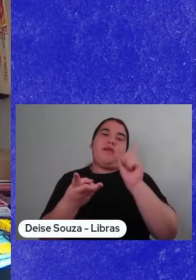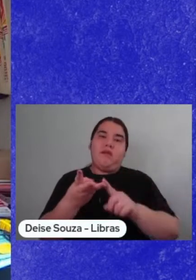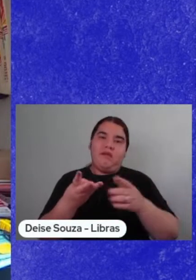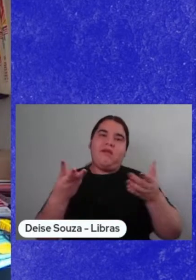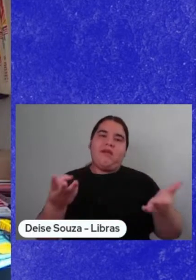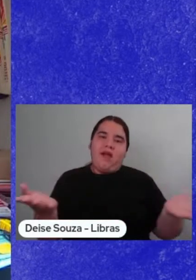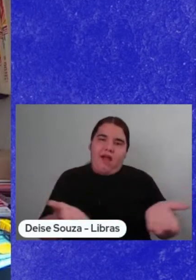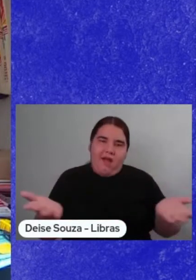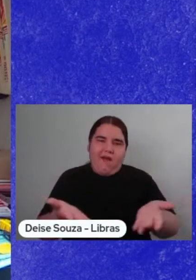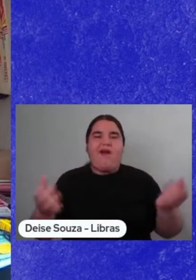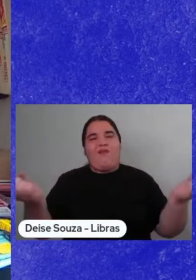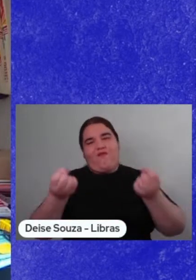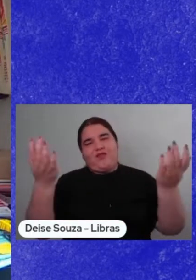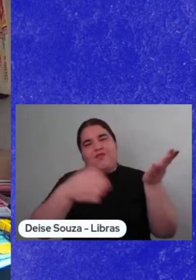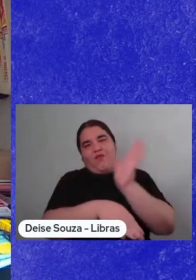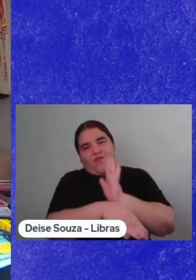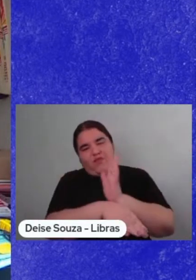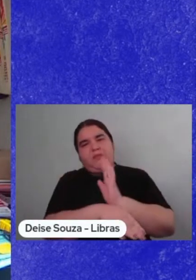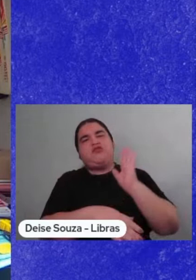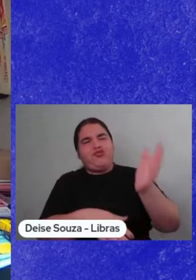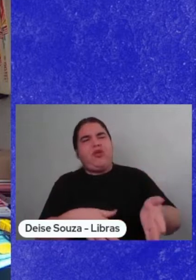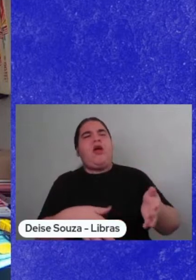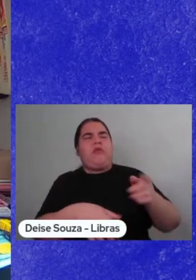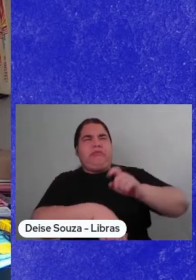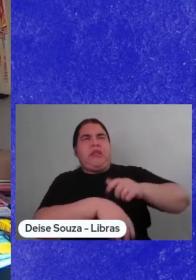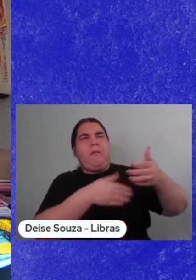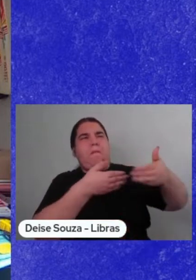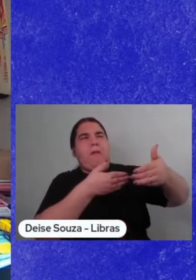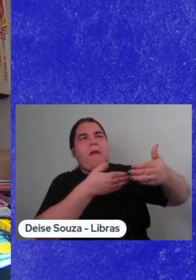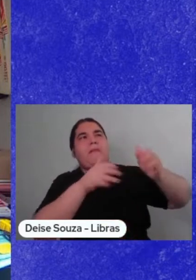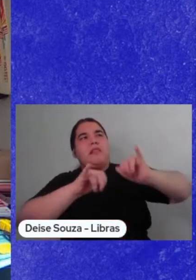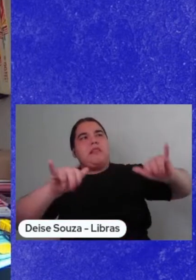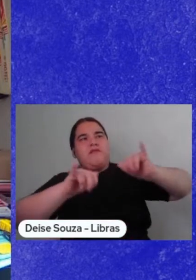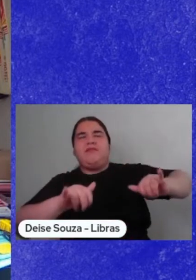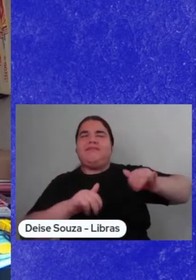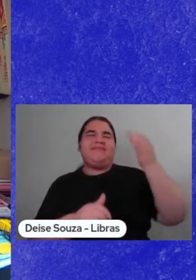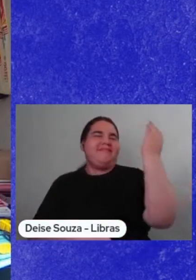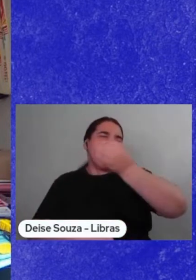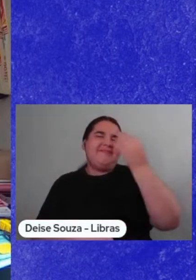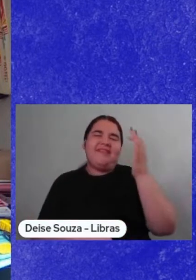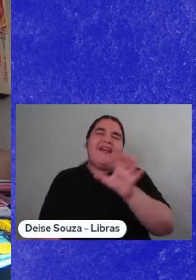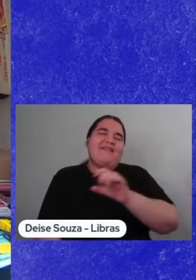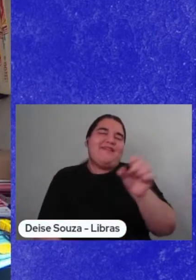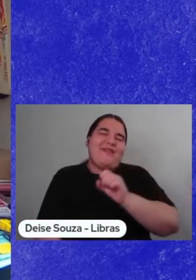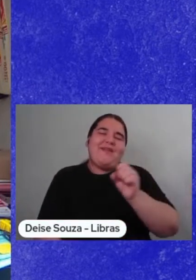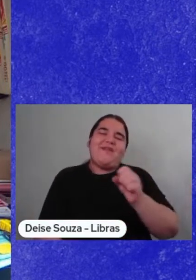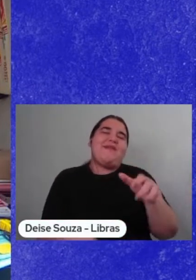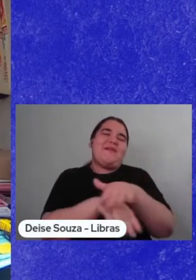há algum tempinho, e é sempre uma lindeza falar do filme, e eu estou muito feliz de estar